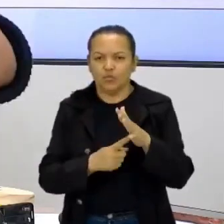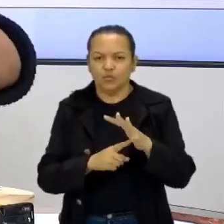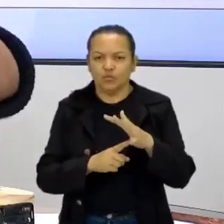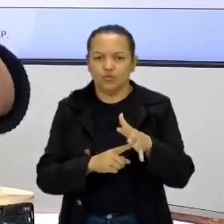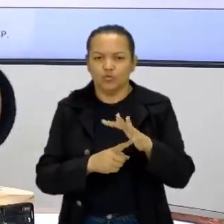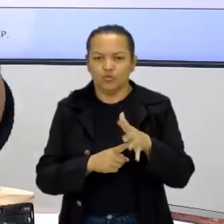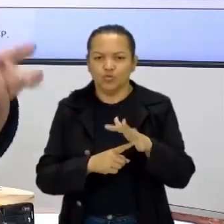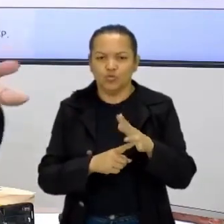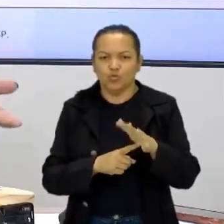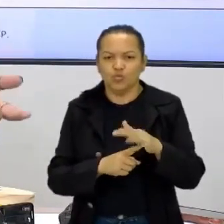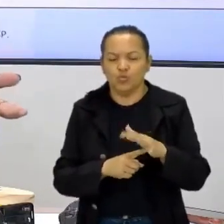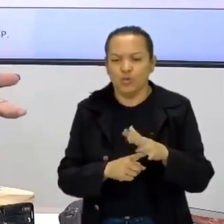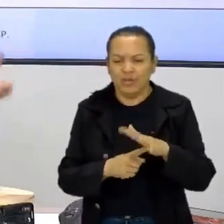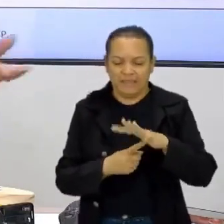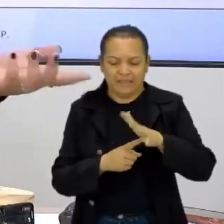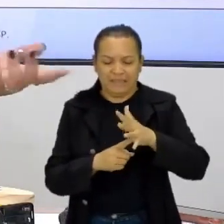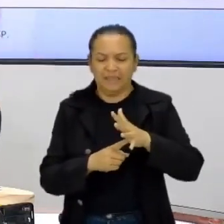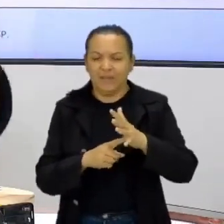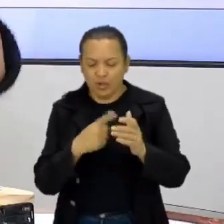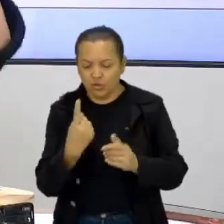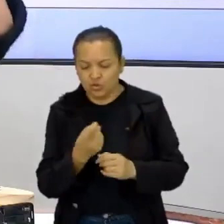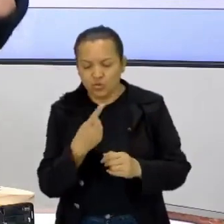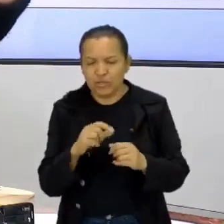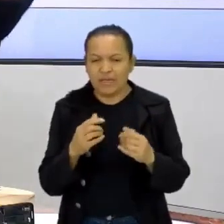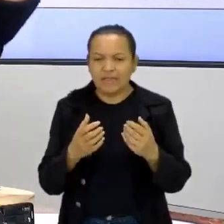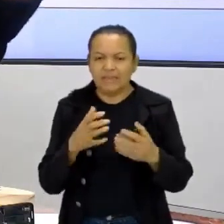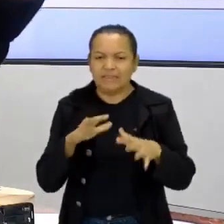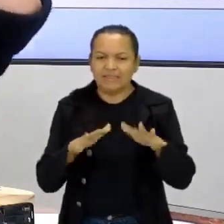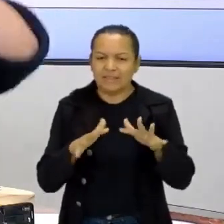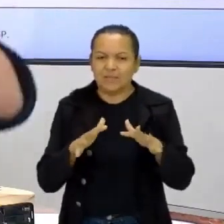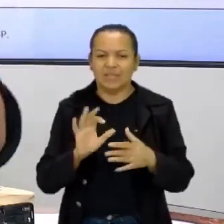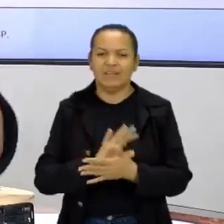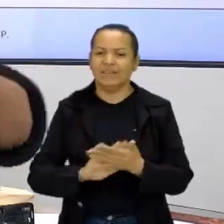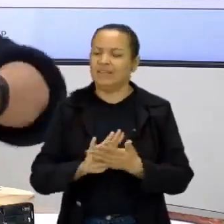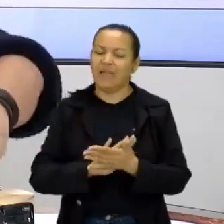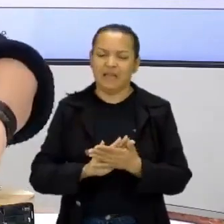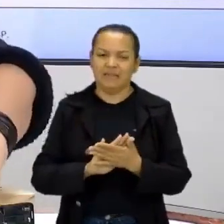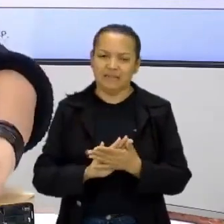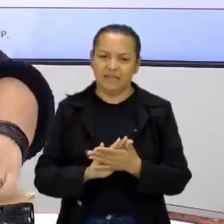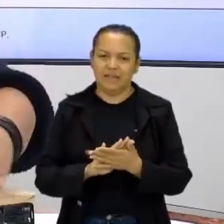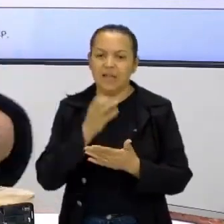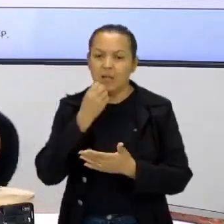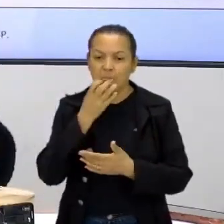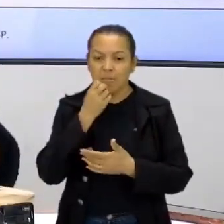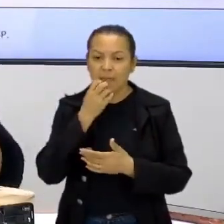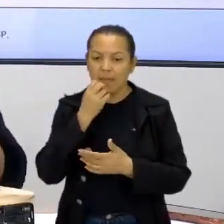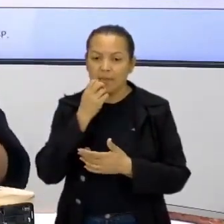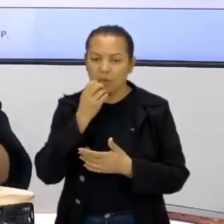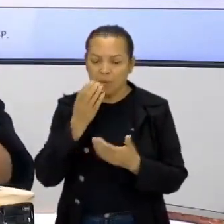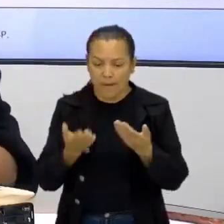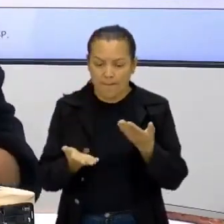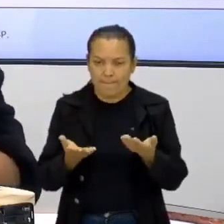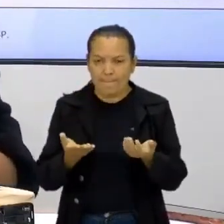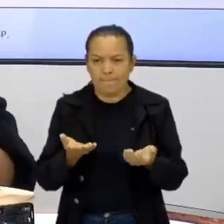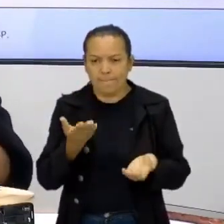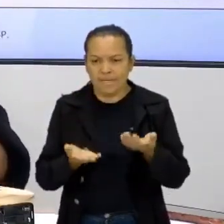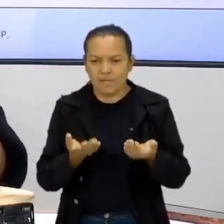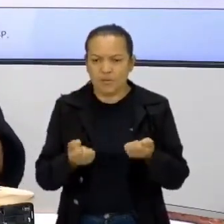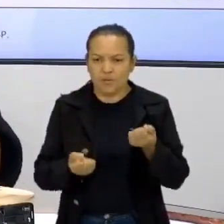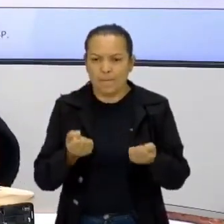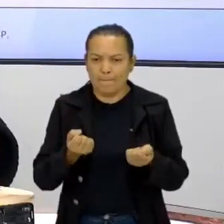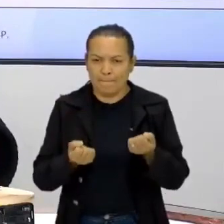distribuído, ele vai rodar sem tremer. Né? Então, o ideal é que a gente pegue esses pesos podem